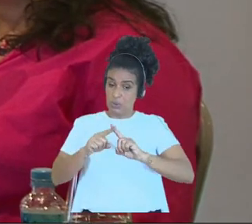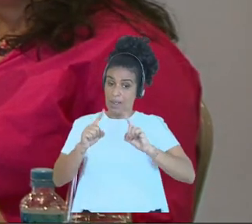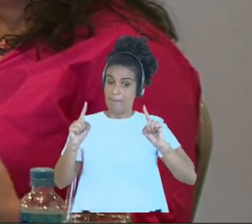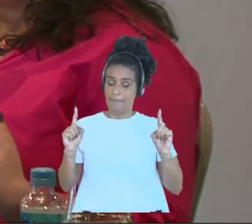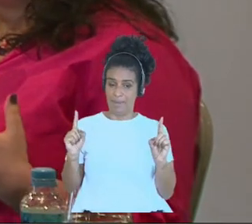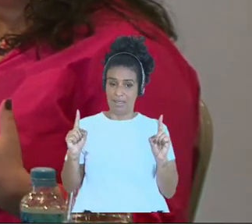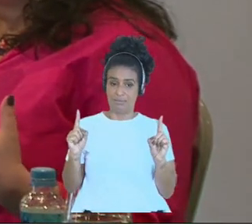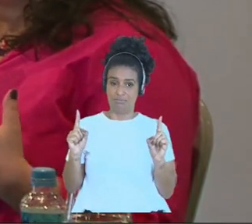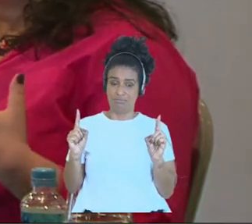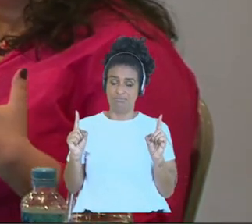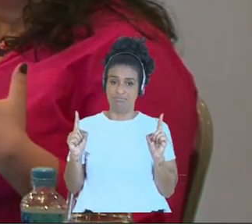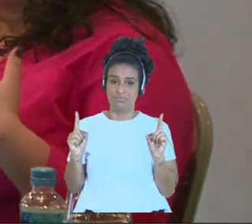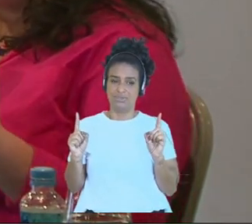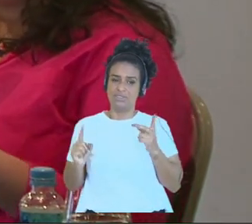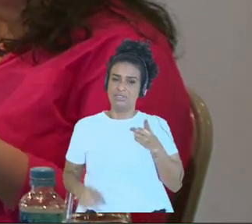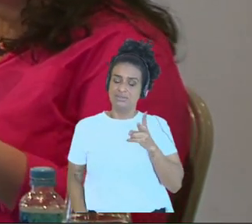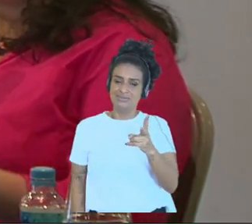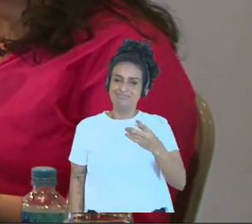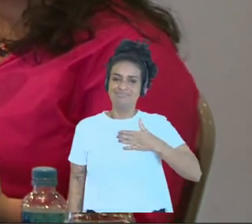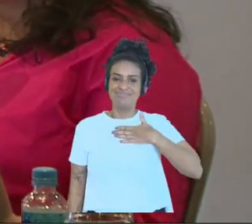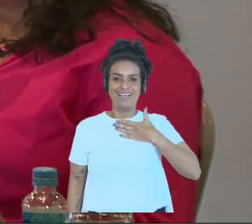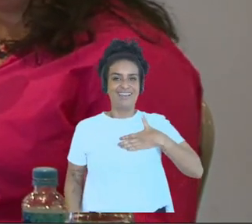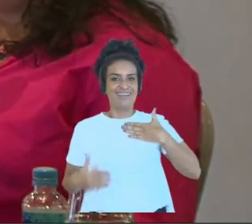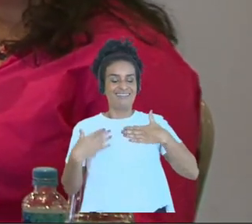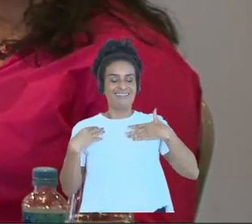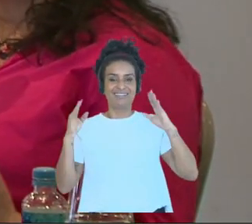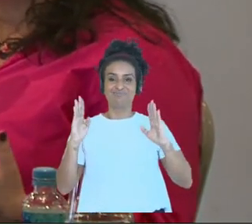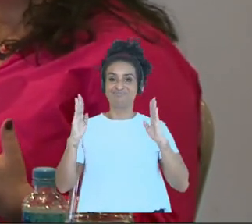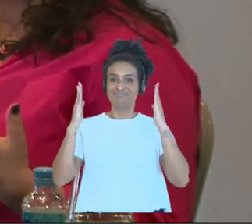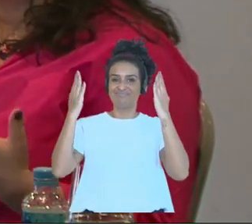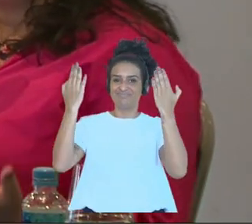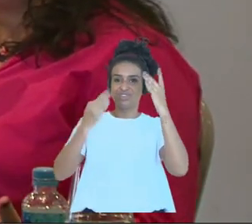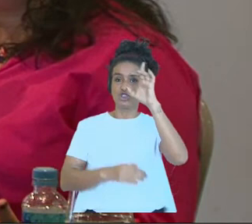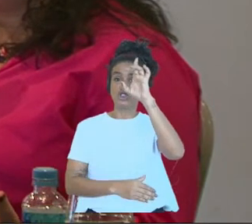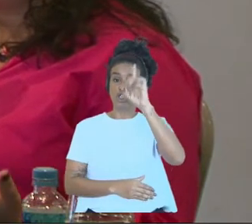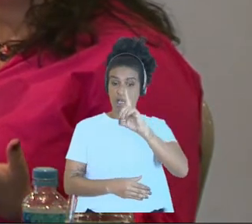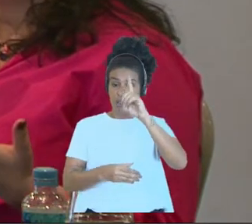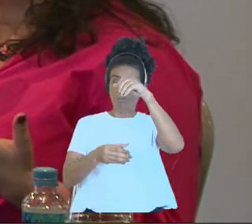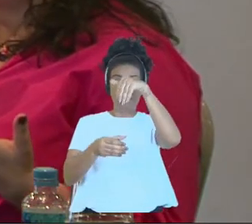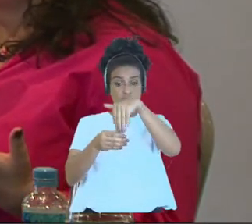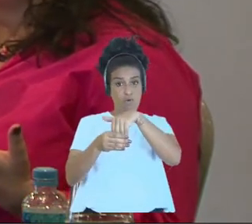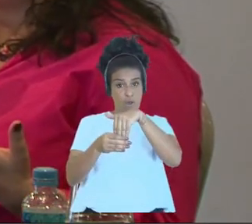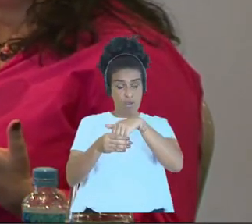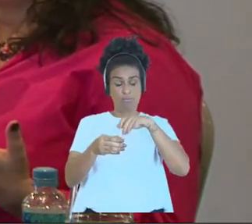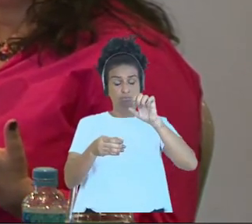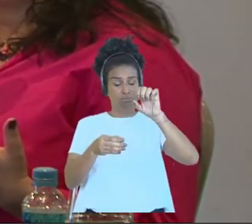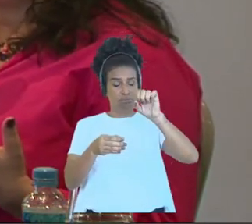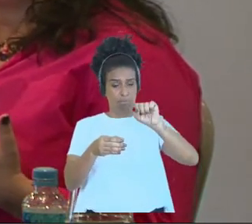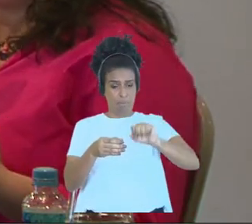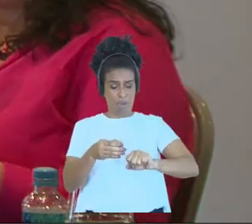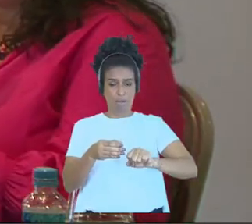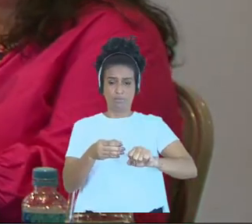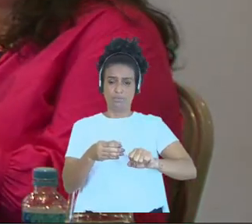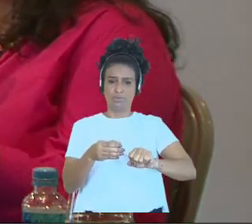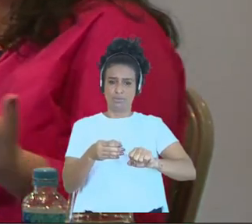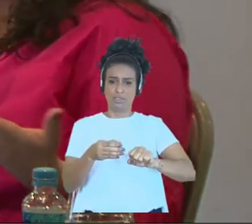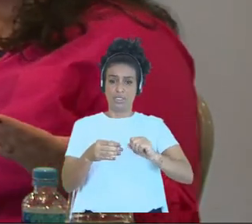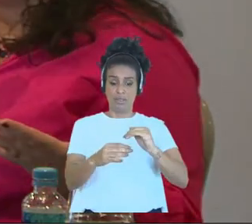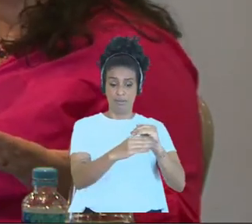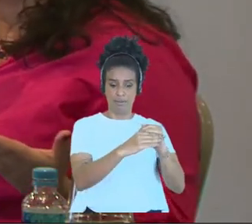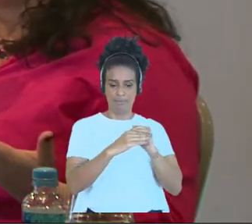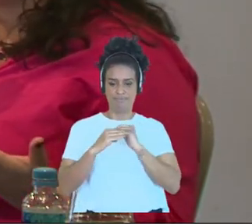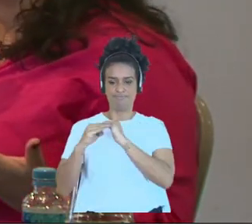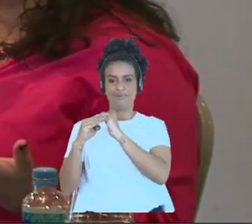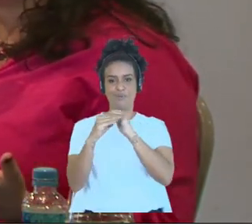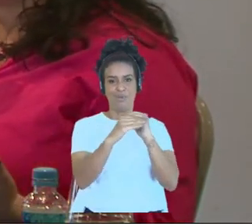que é sempre uma alegria a gente poder celebrar o direito ao voto e o direito a essa igualdade